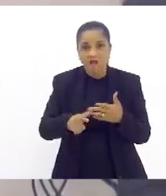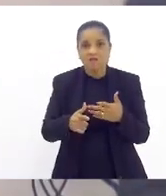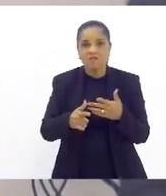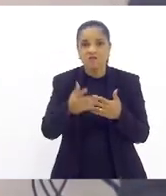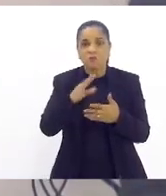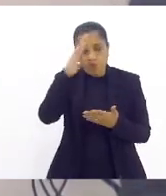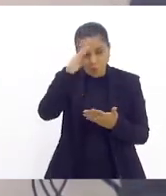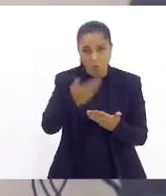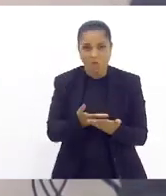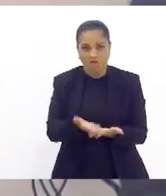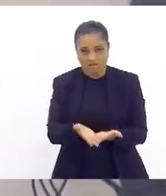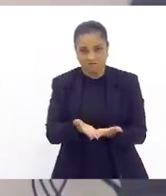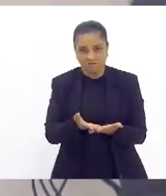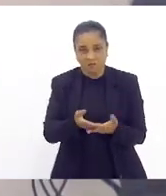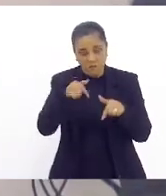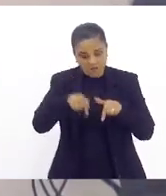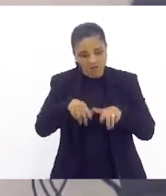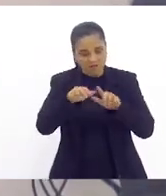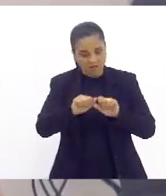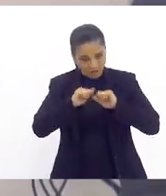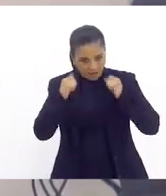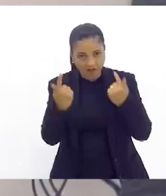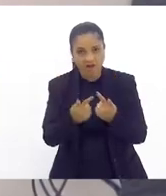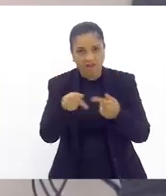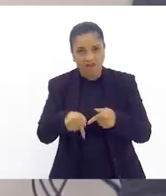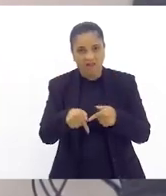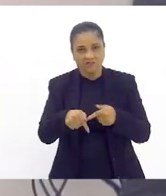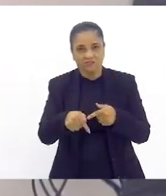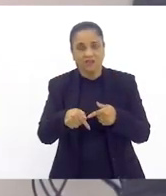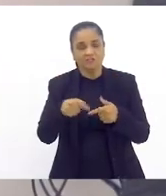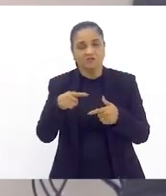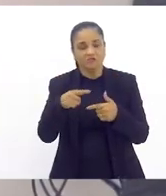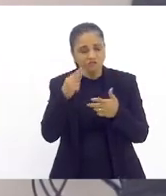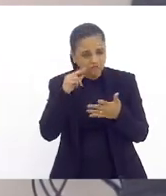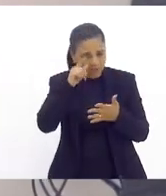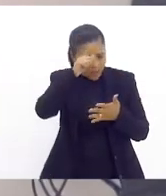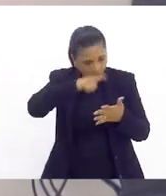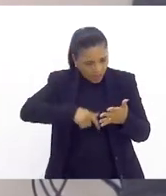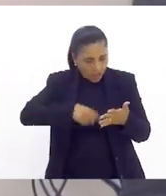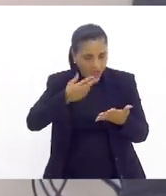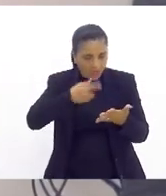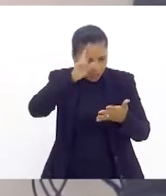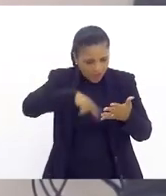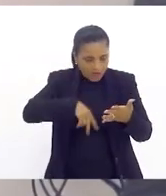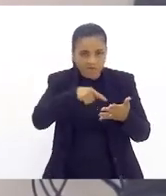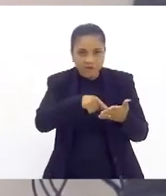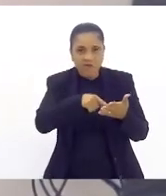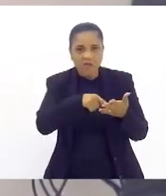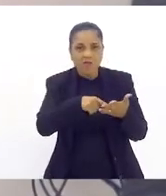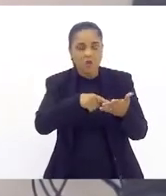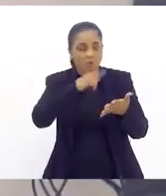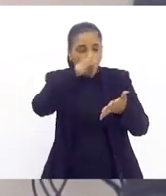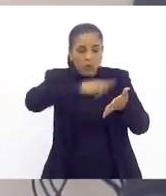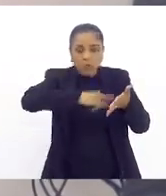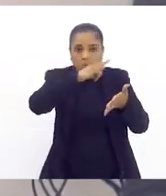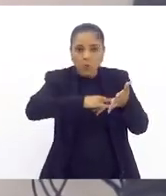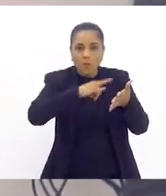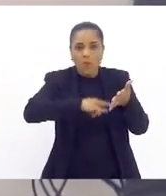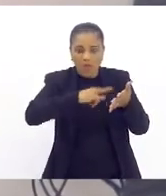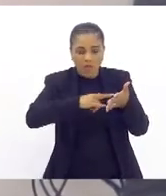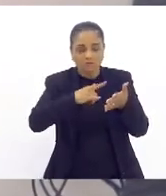porque é aqui nessa casa também que a gente revisa os técnicos estabelecidos da concessão sem que vocês